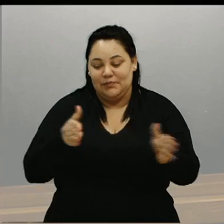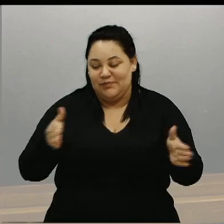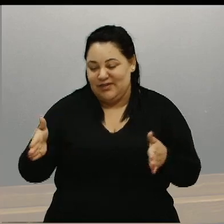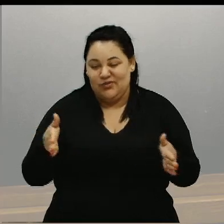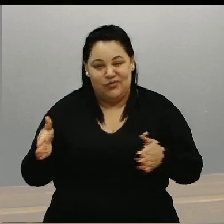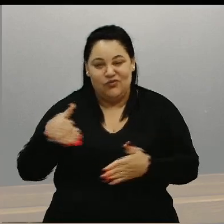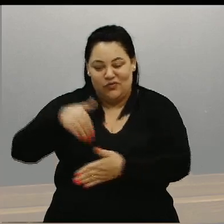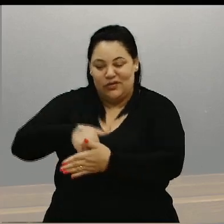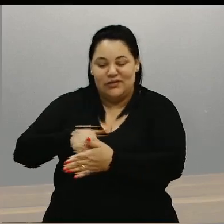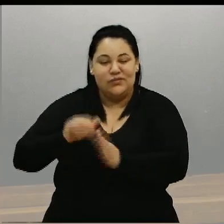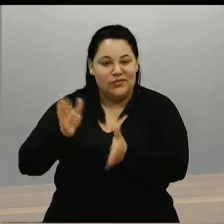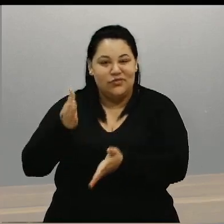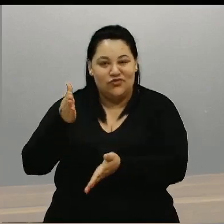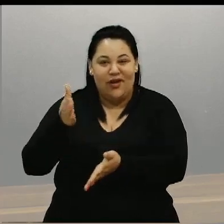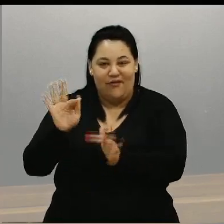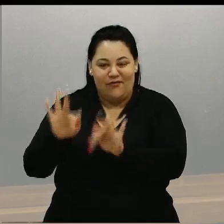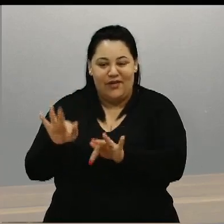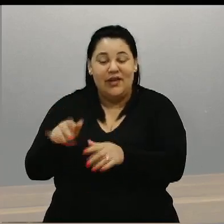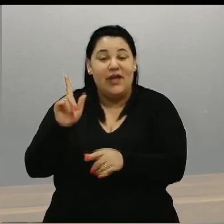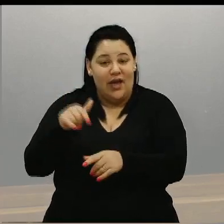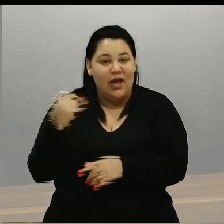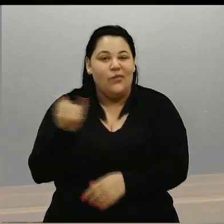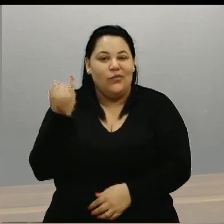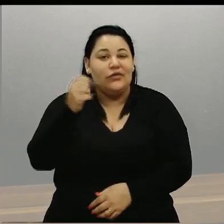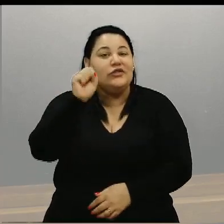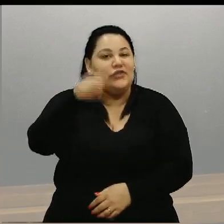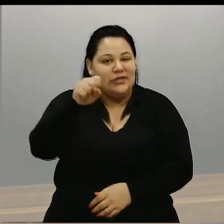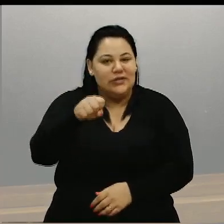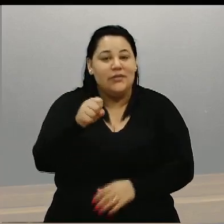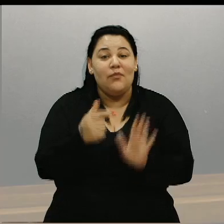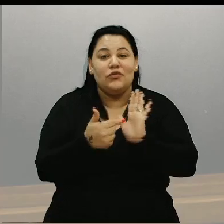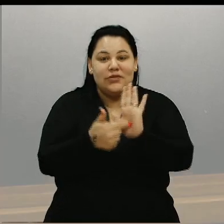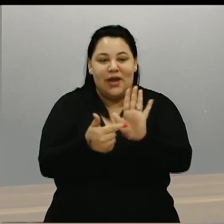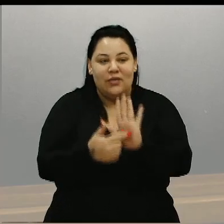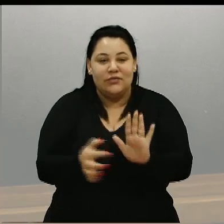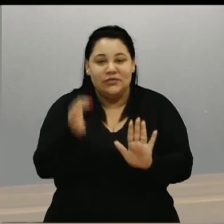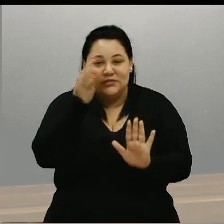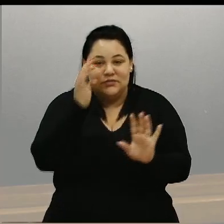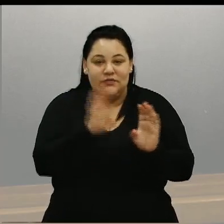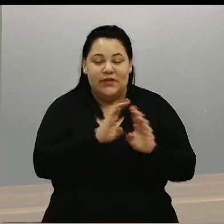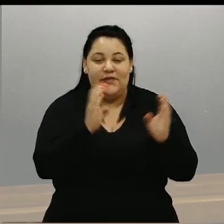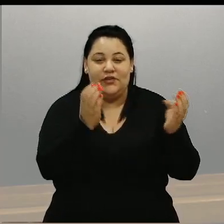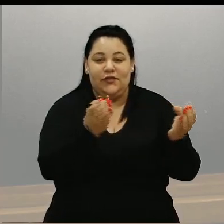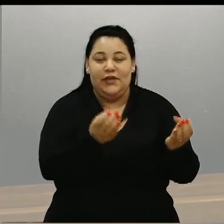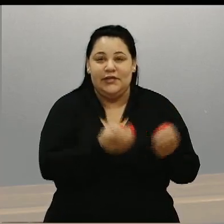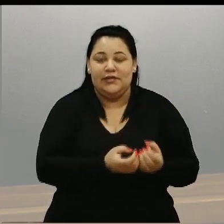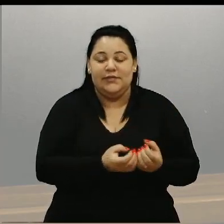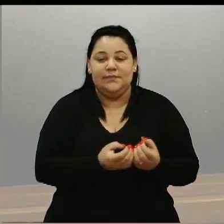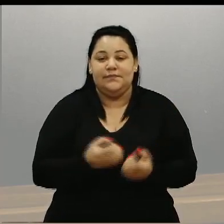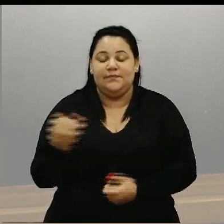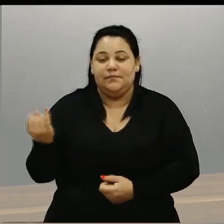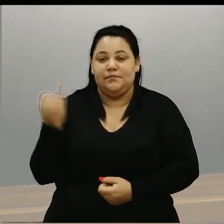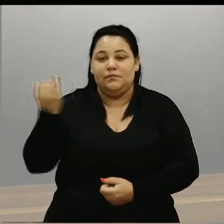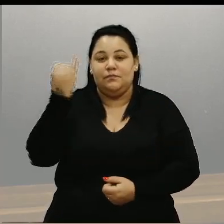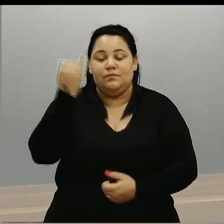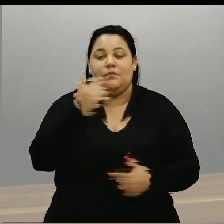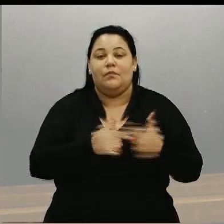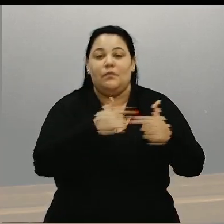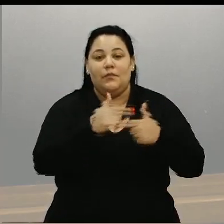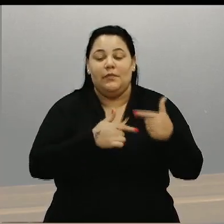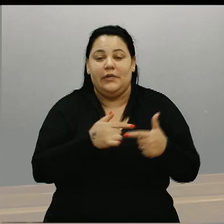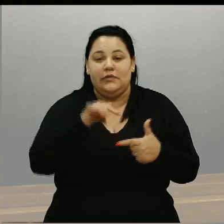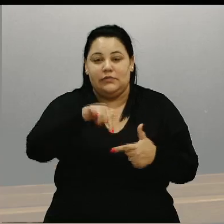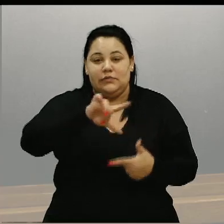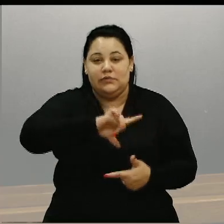isso seja transmitido presencialmente paraa comunidade de Caxias pelo relevante serviço que esse